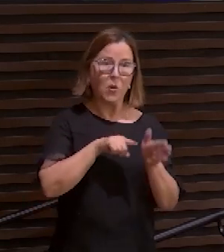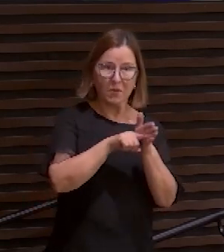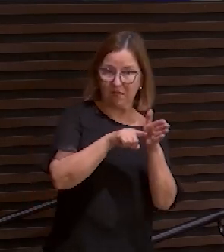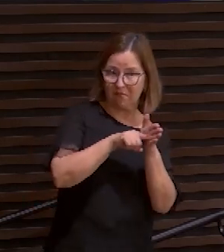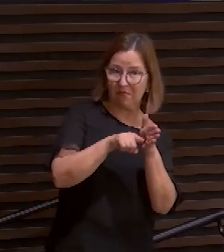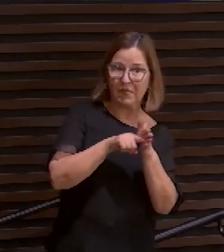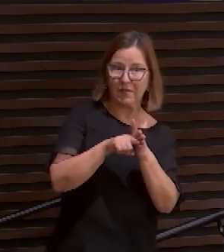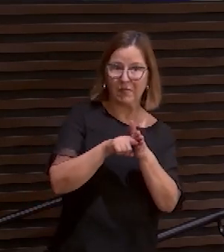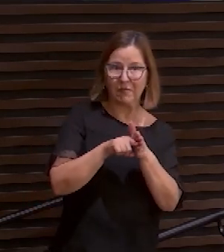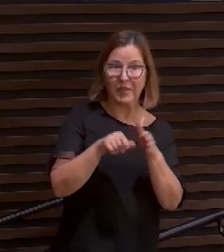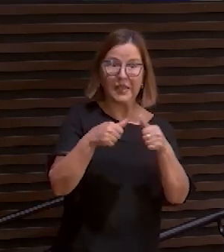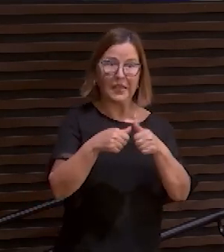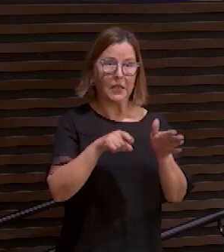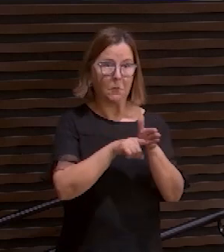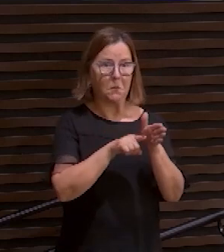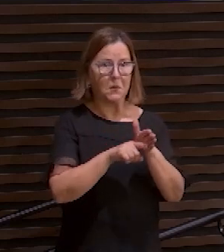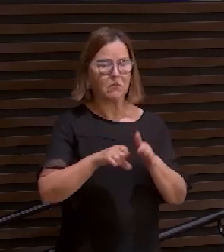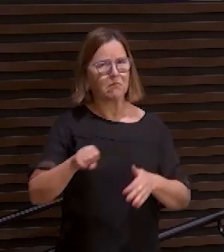fundamentais.